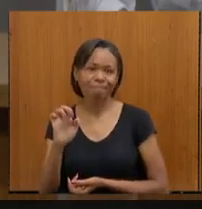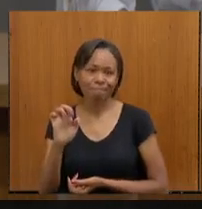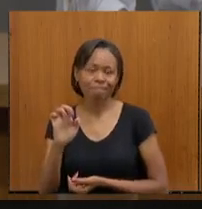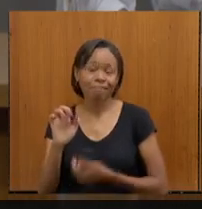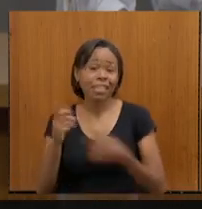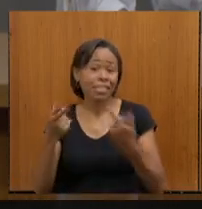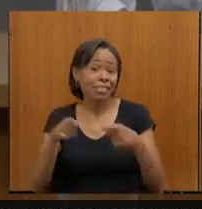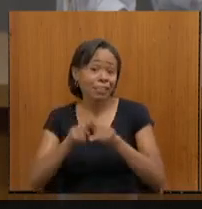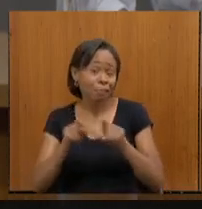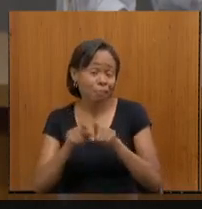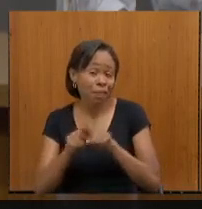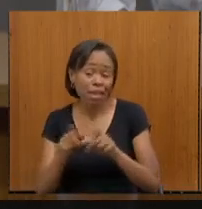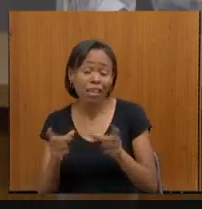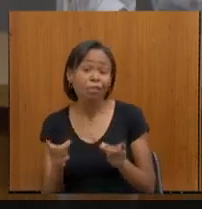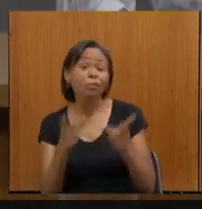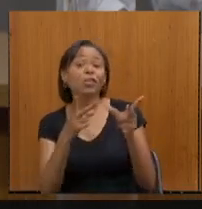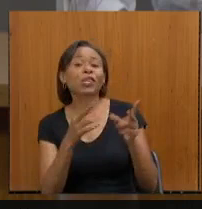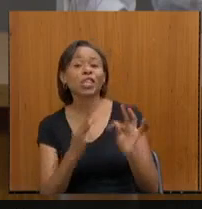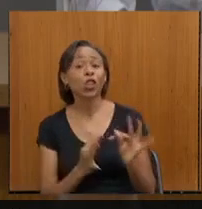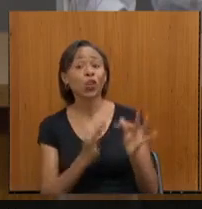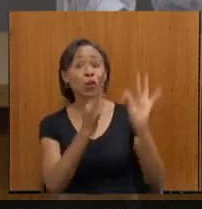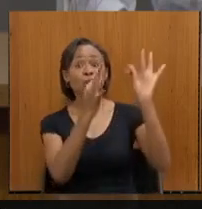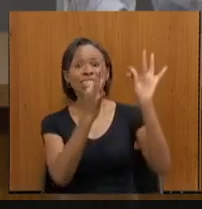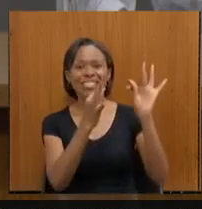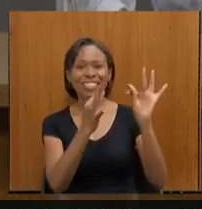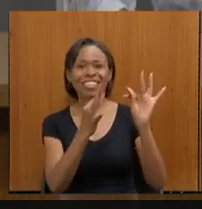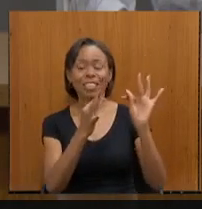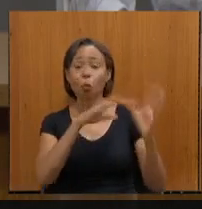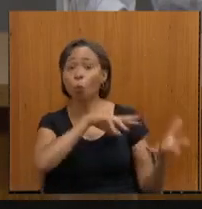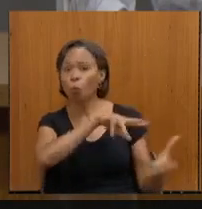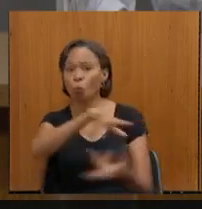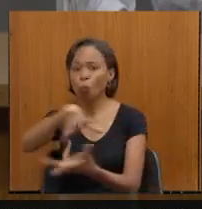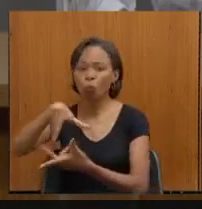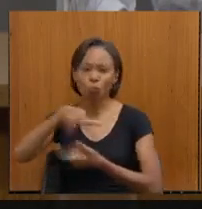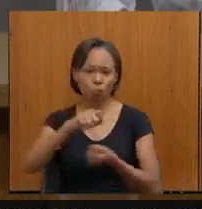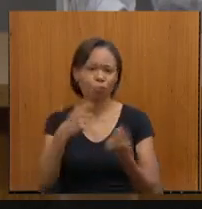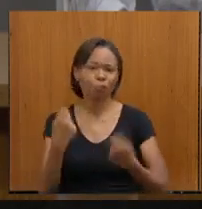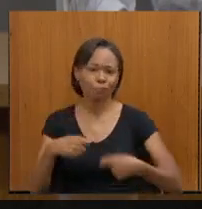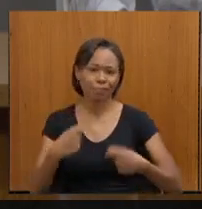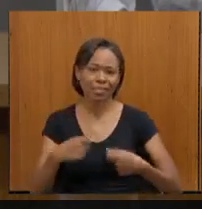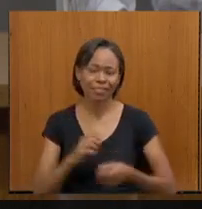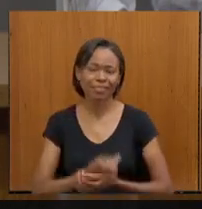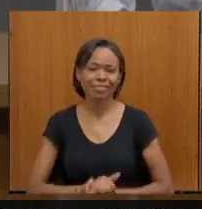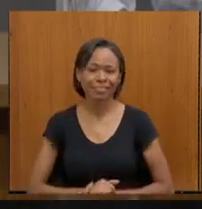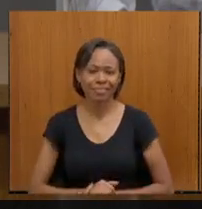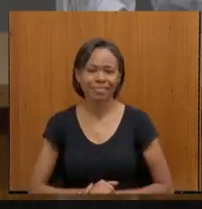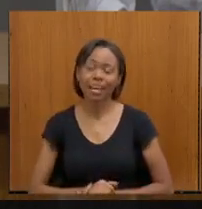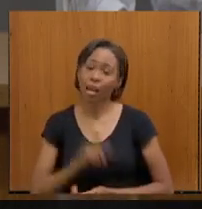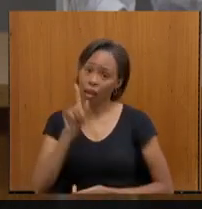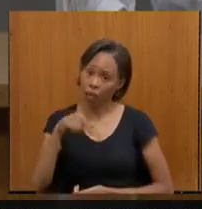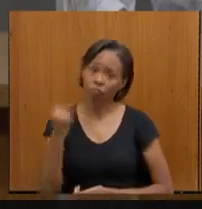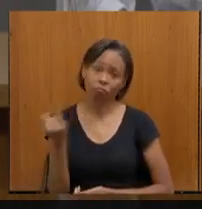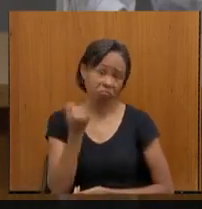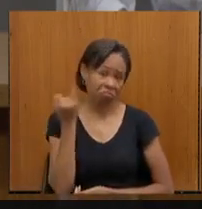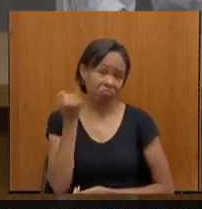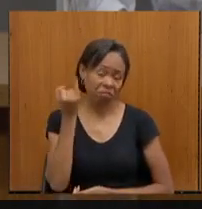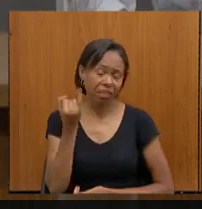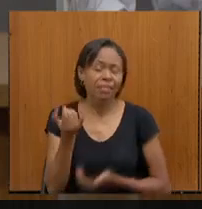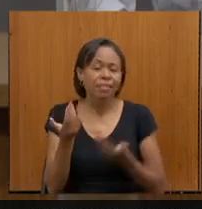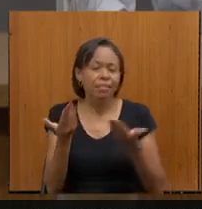exportador de uma tecnologia que uma tecnologia que o mundo toda precisa bom então isso é muito importante então